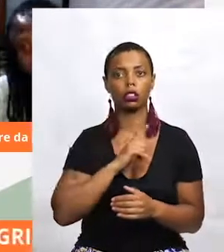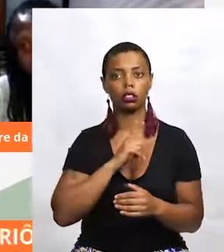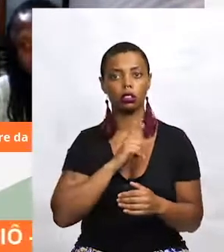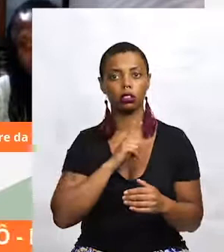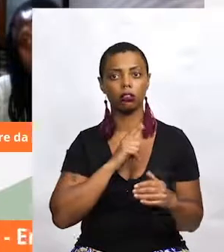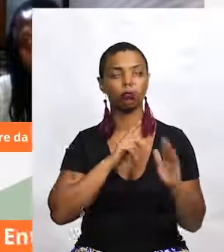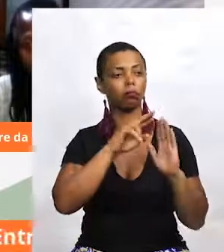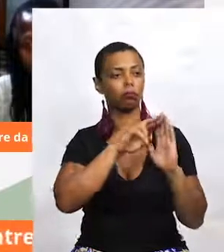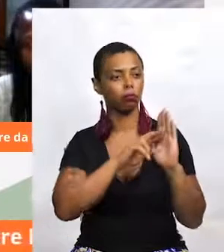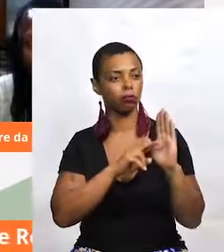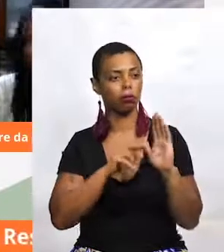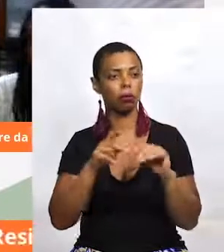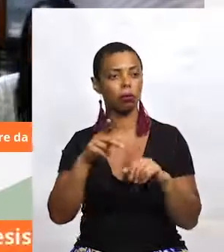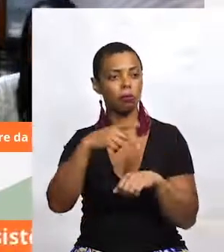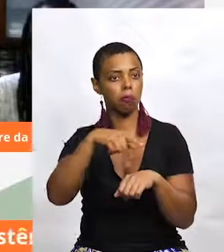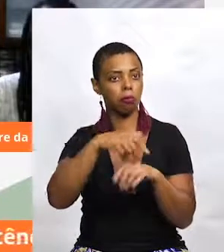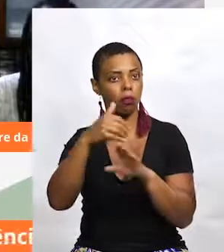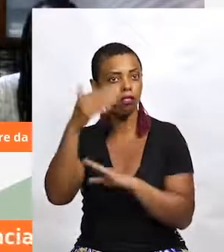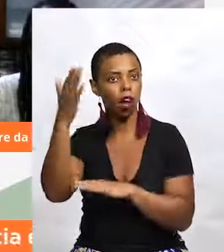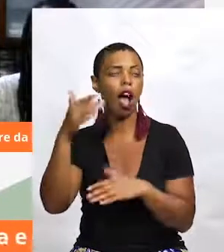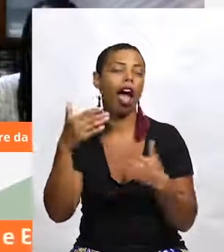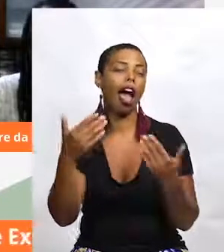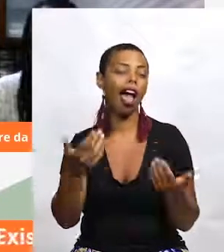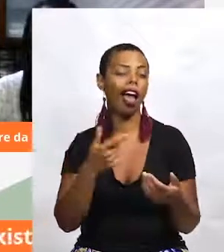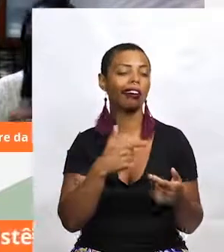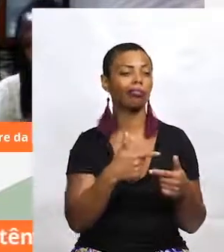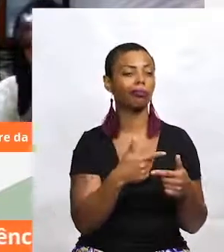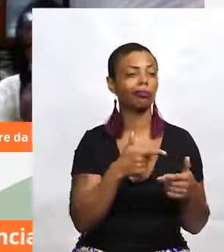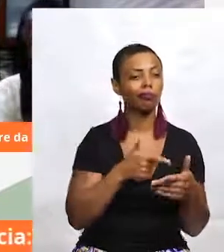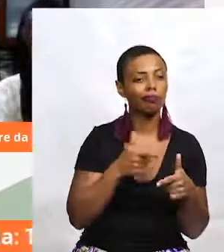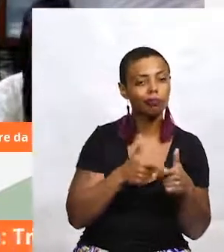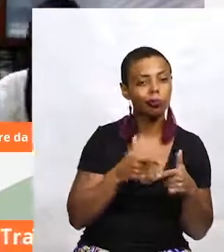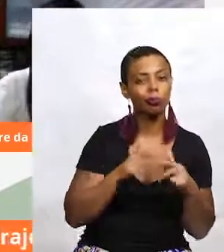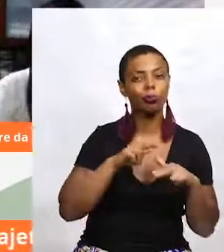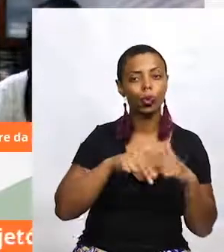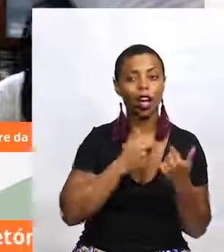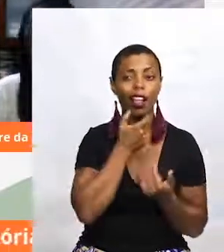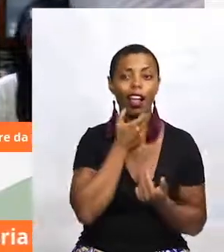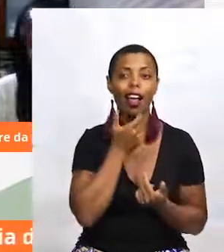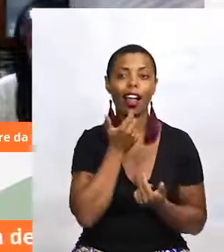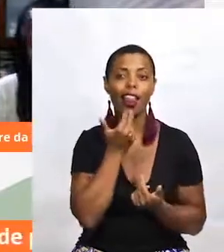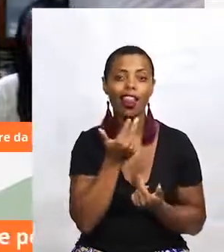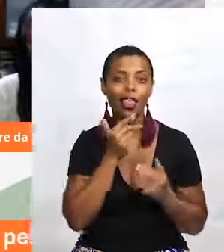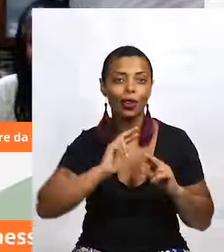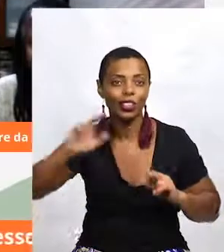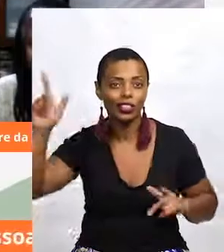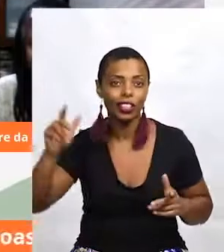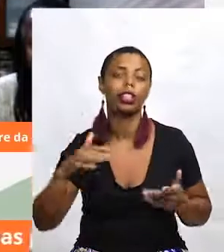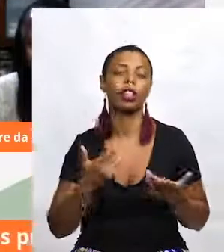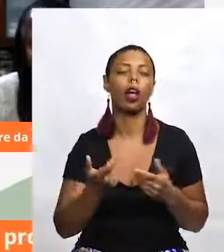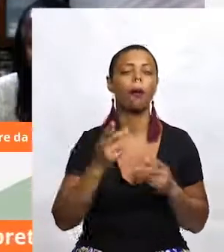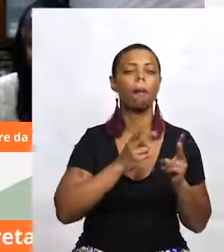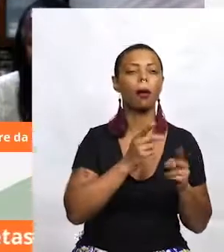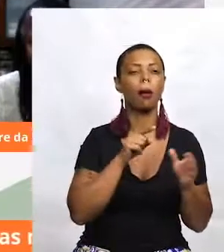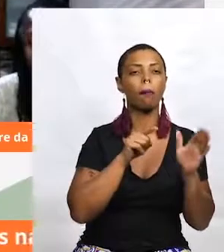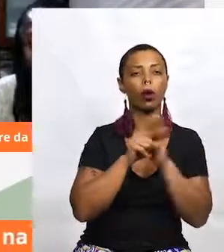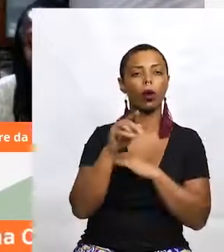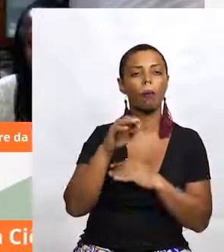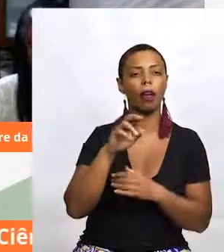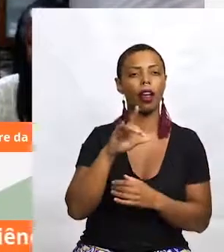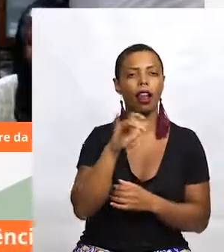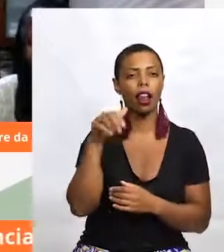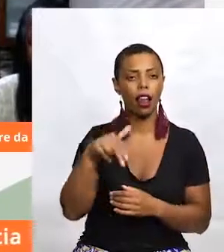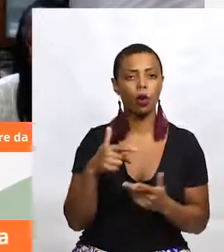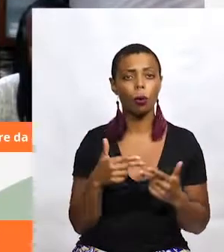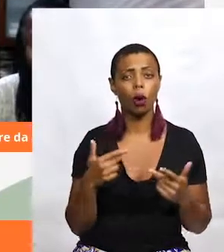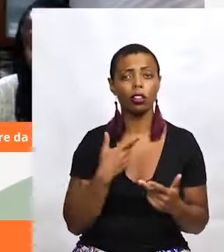uma limitação que é do idioma também, então, né, até voltando à pergunta que a Merlin fez, quer dizer, uma das coisas que eu faço